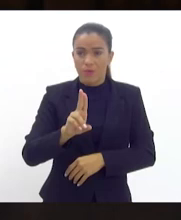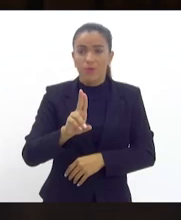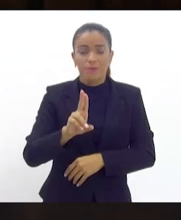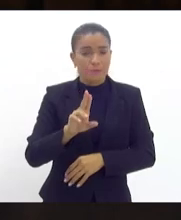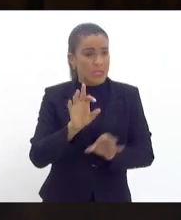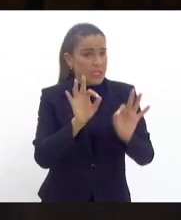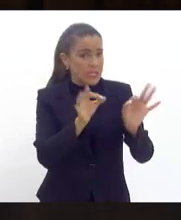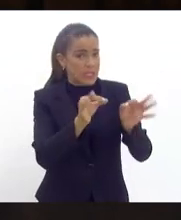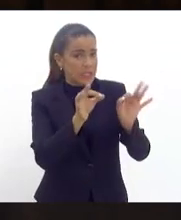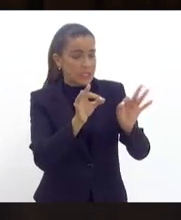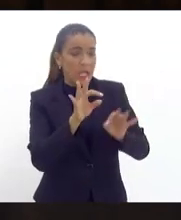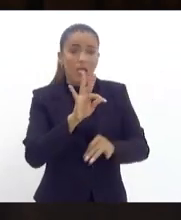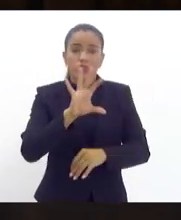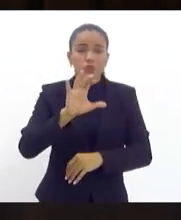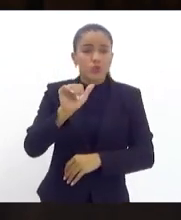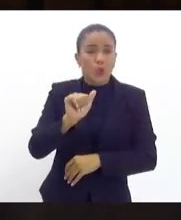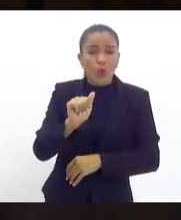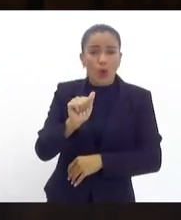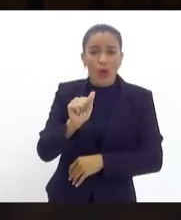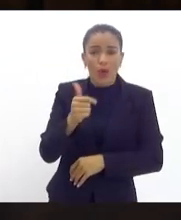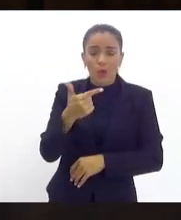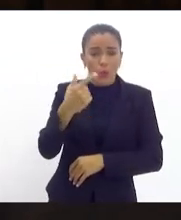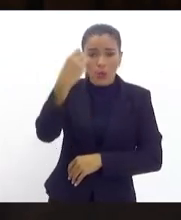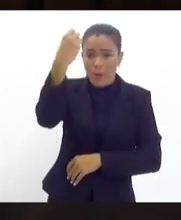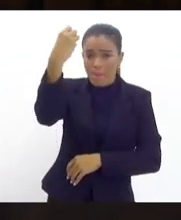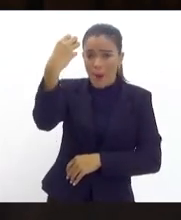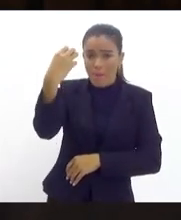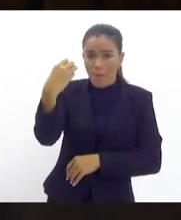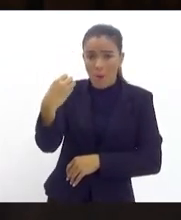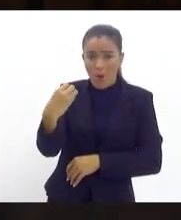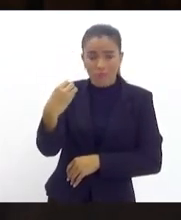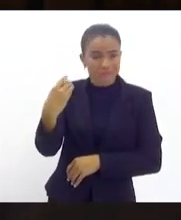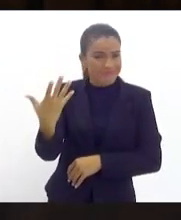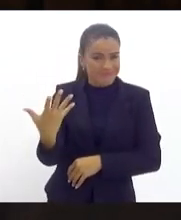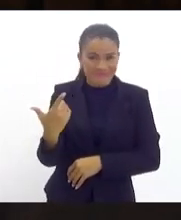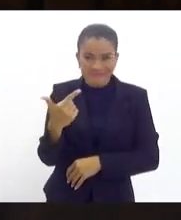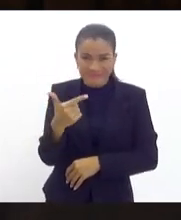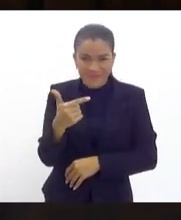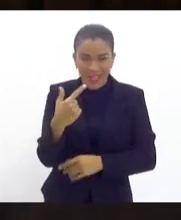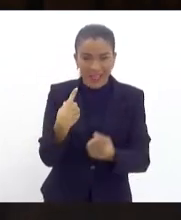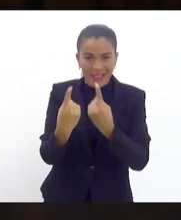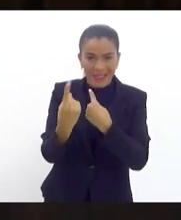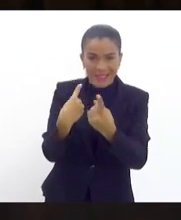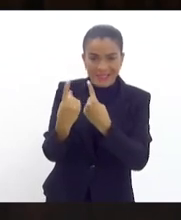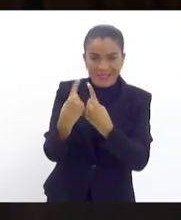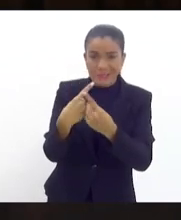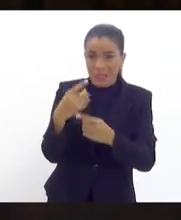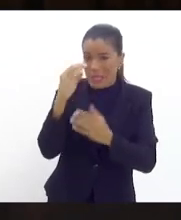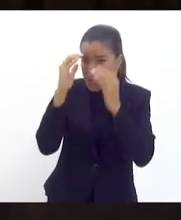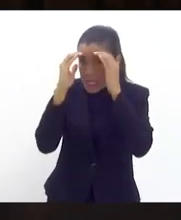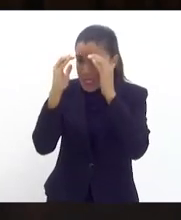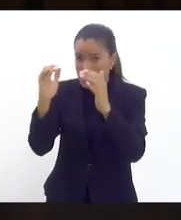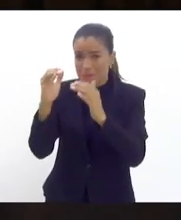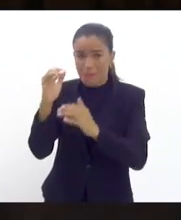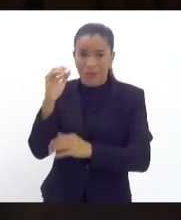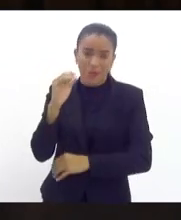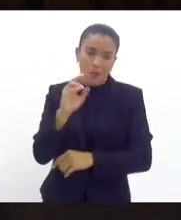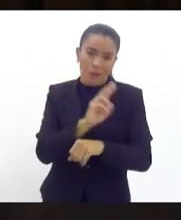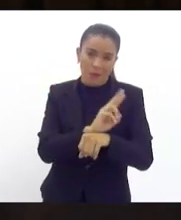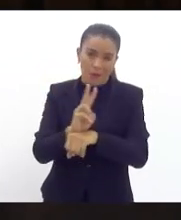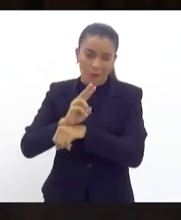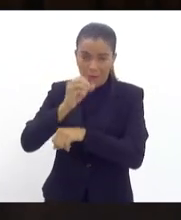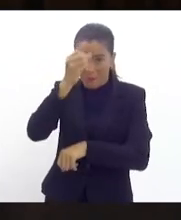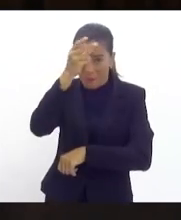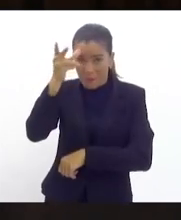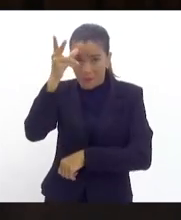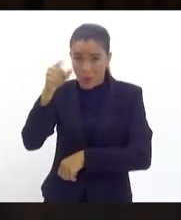exatamente a Tijuca tá sem sinal de trânsito né e raramente com todo respeito a guarda municipal eu não vejo né A